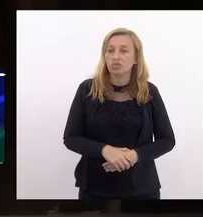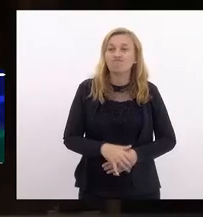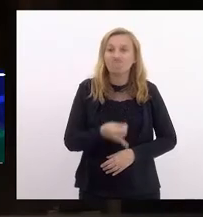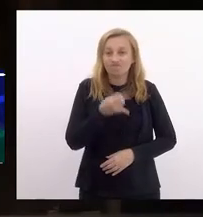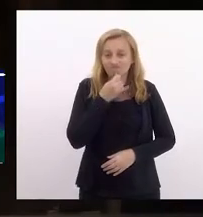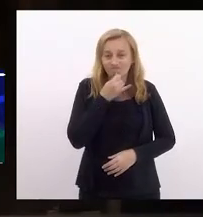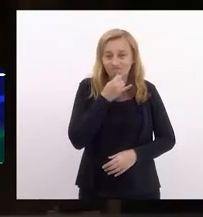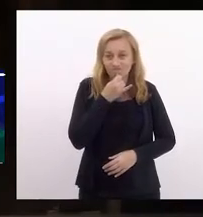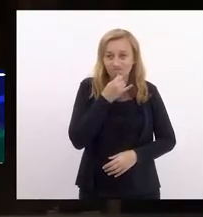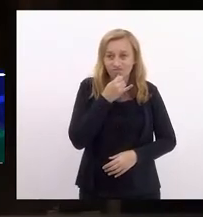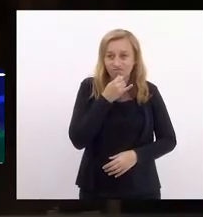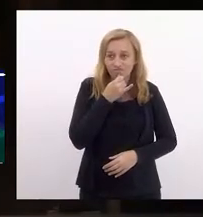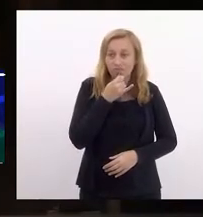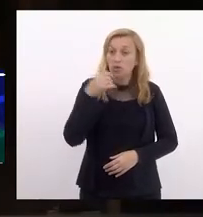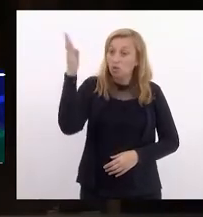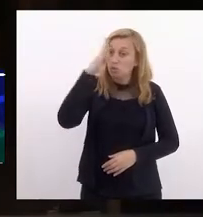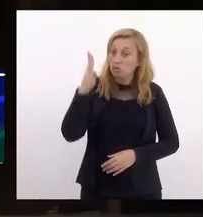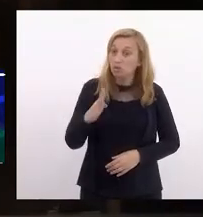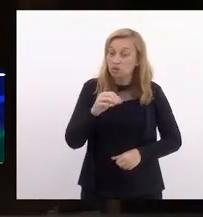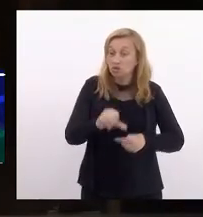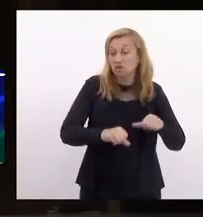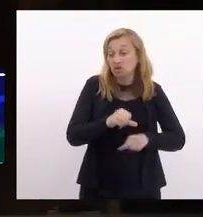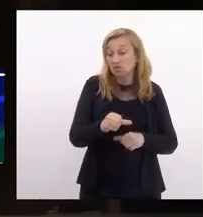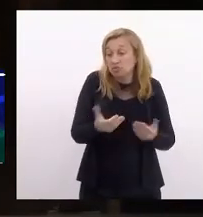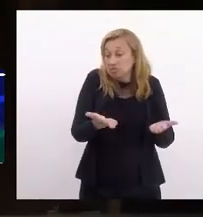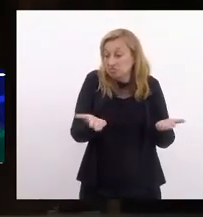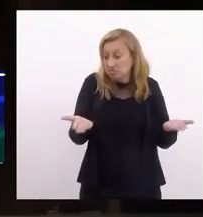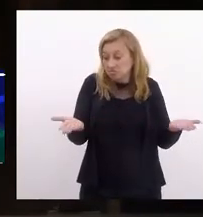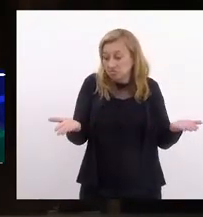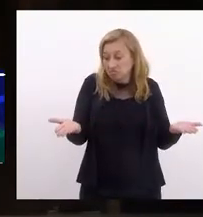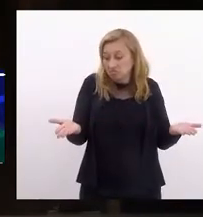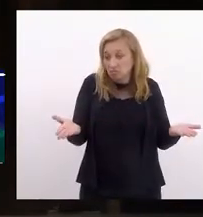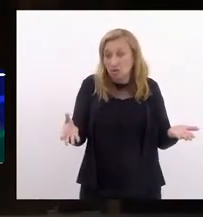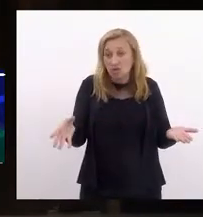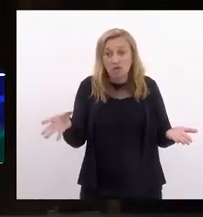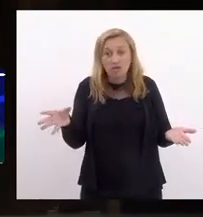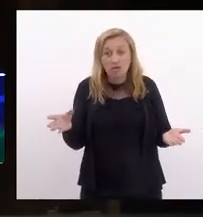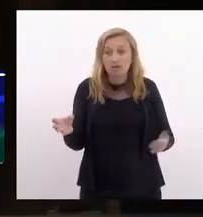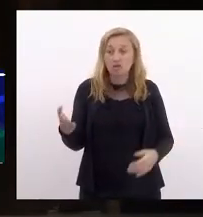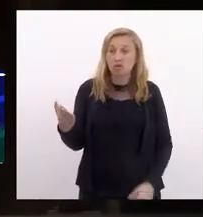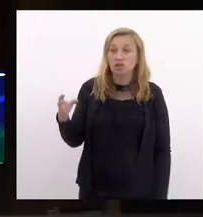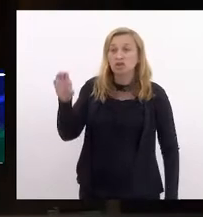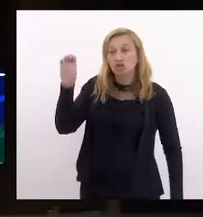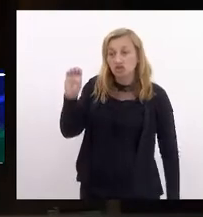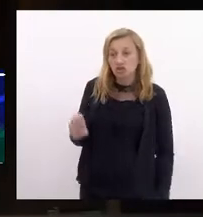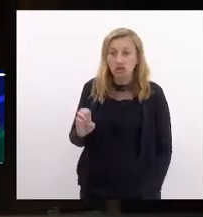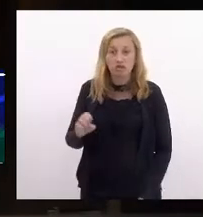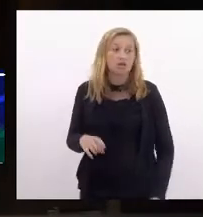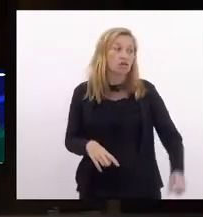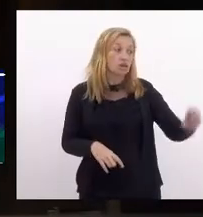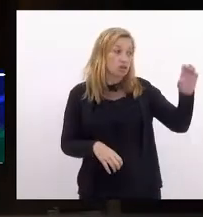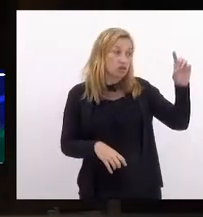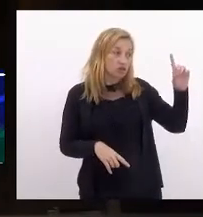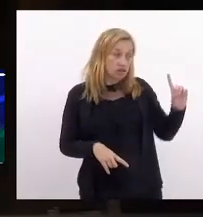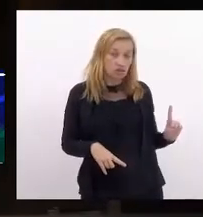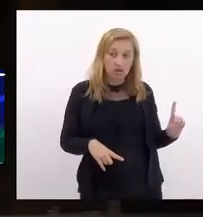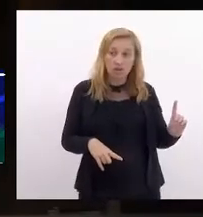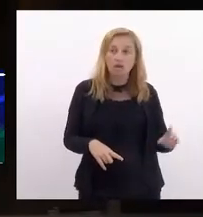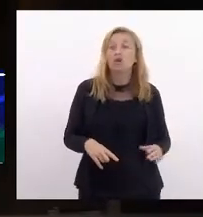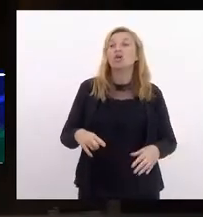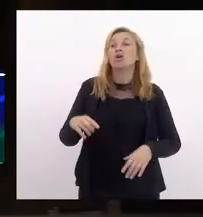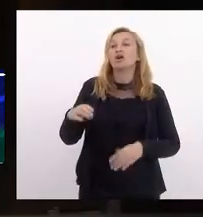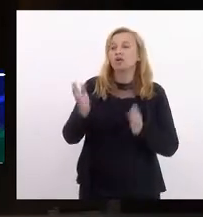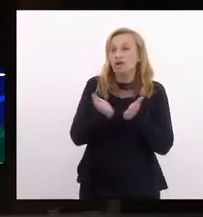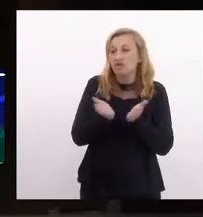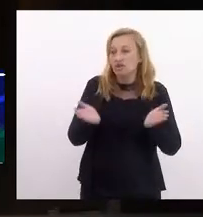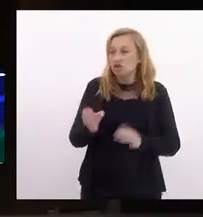lamentavelmente o Brasil se transformou nisso ou vírus é de direita ou vírus é de esquerda o evangelho